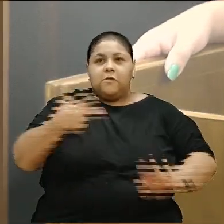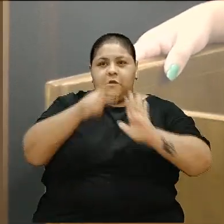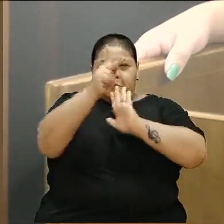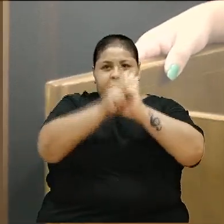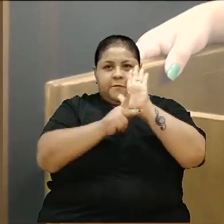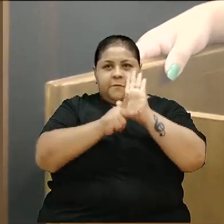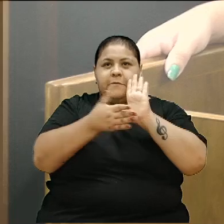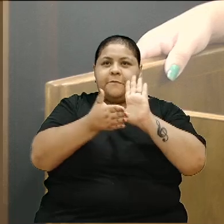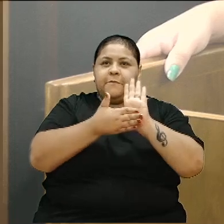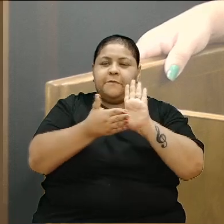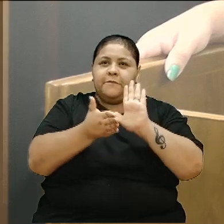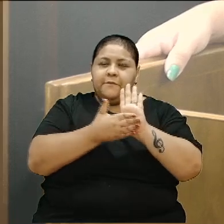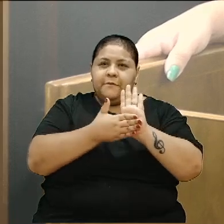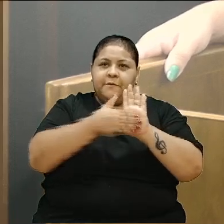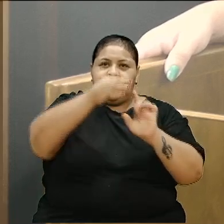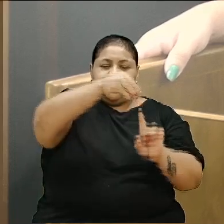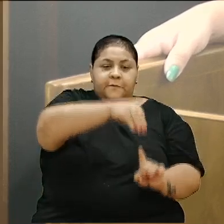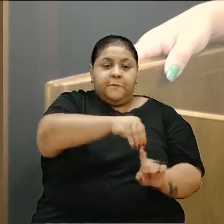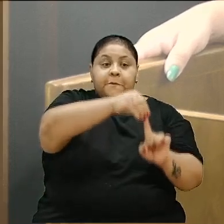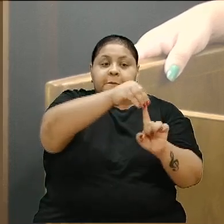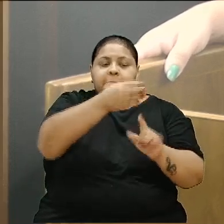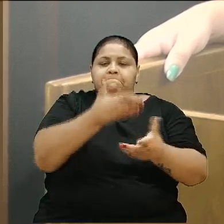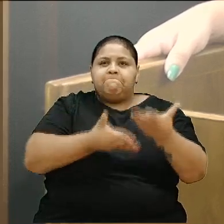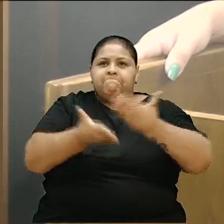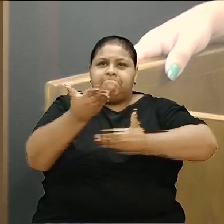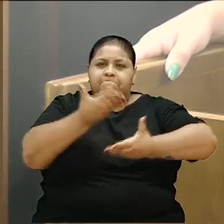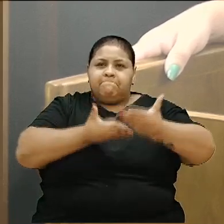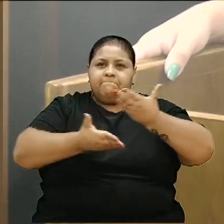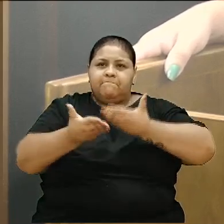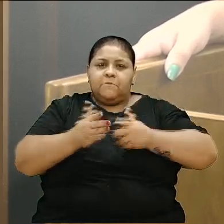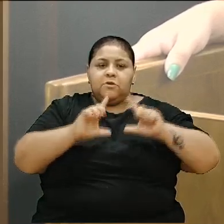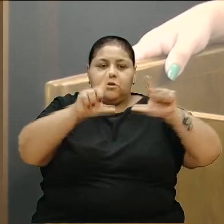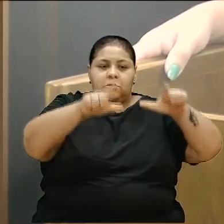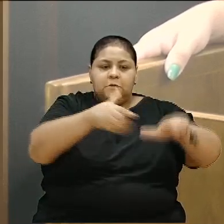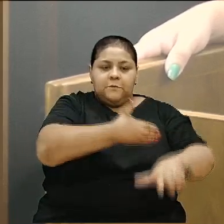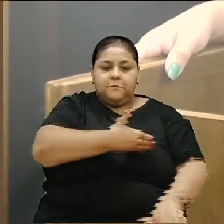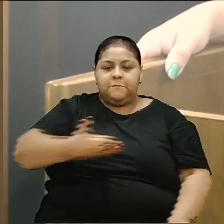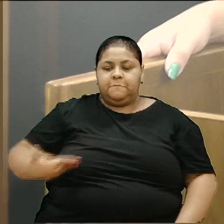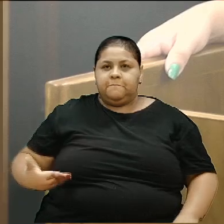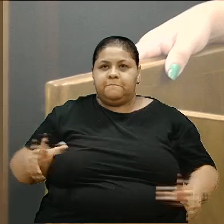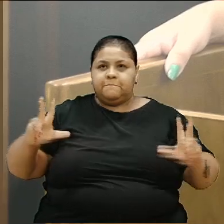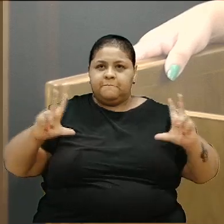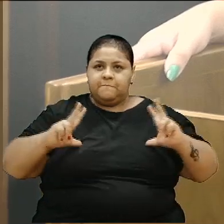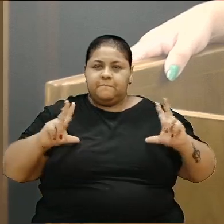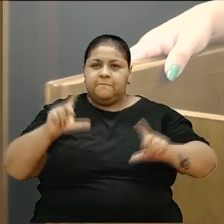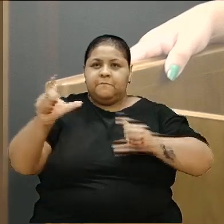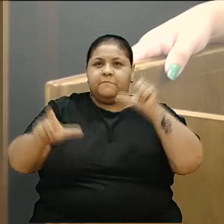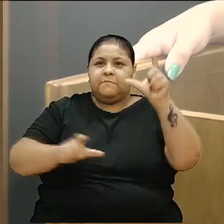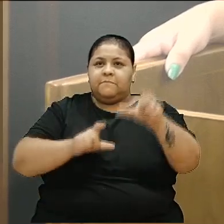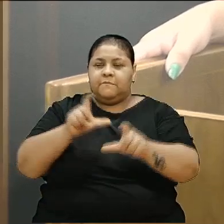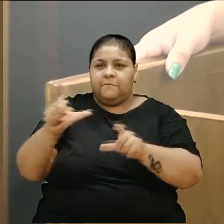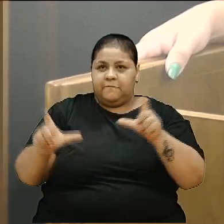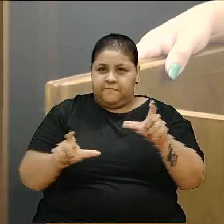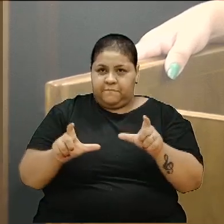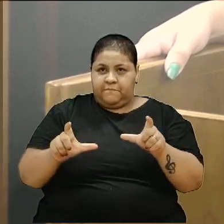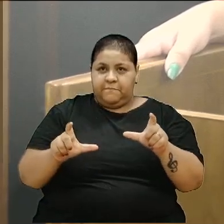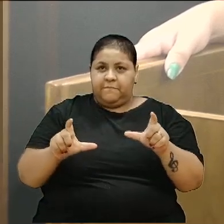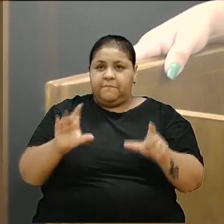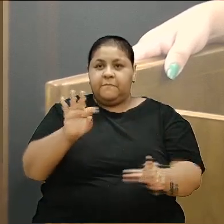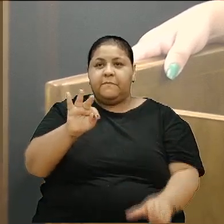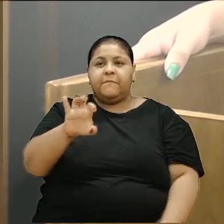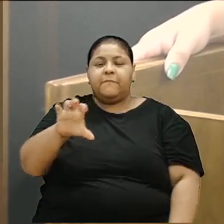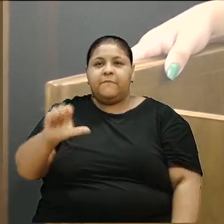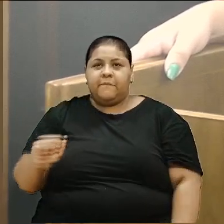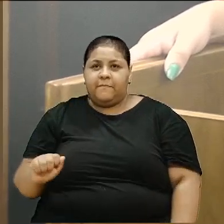que estabelece a prioridade no atendimento em estabelecimentos públicos e privados às pessoas com transtorno do espectro autista, o